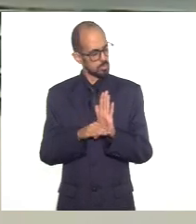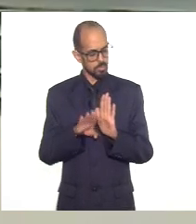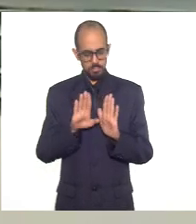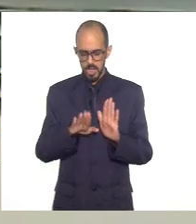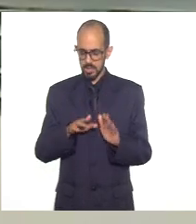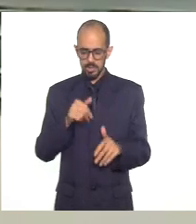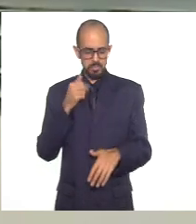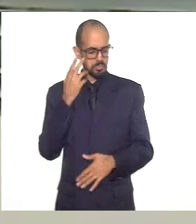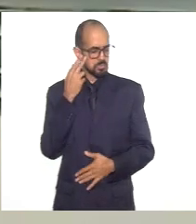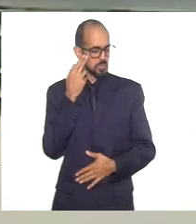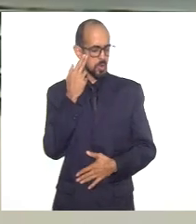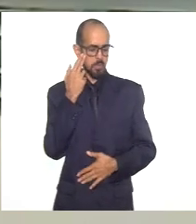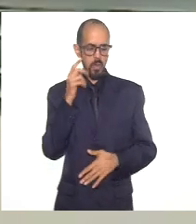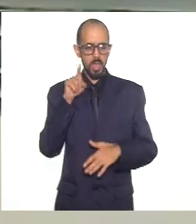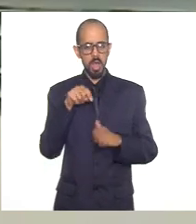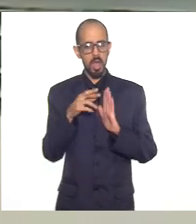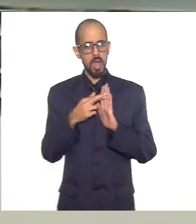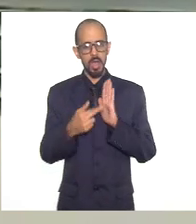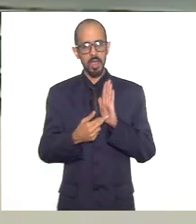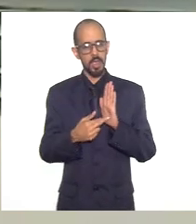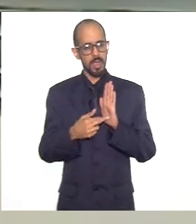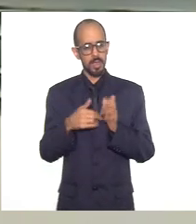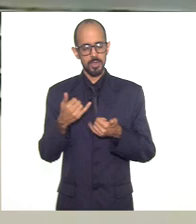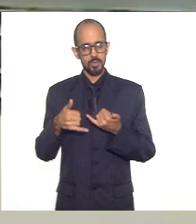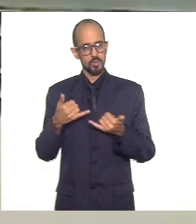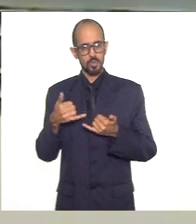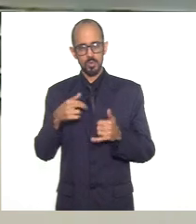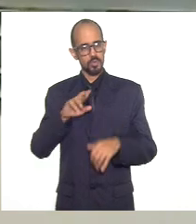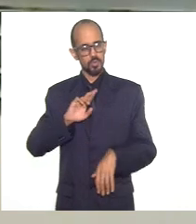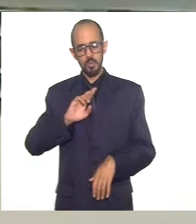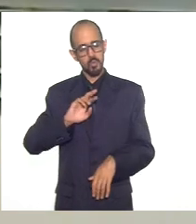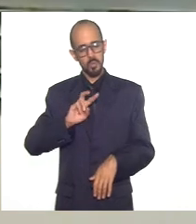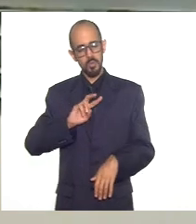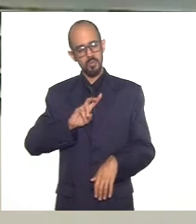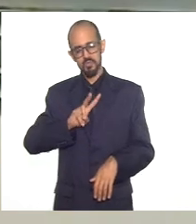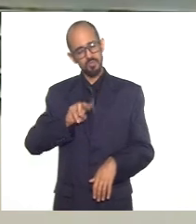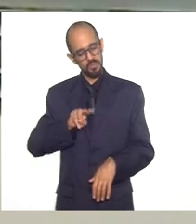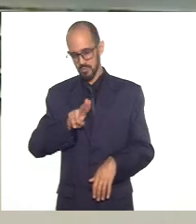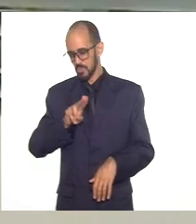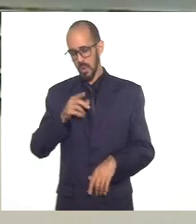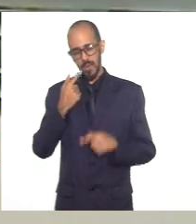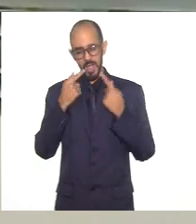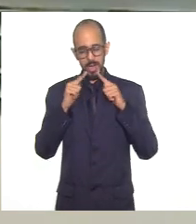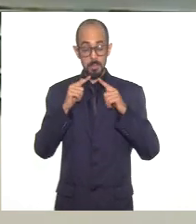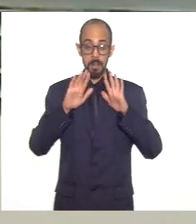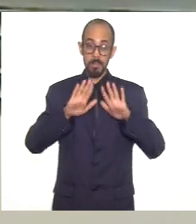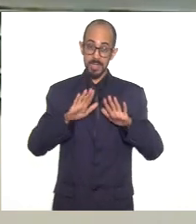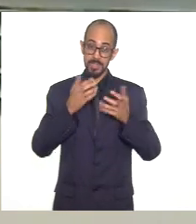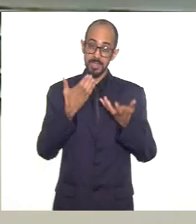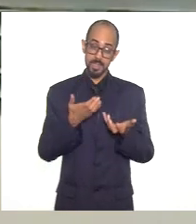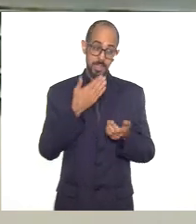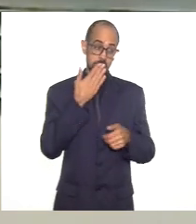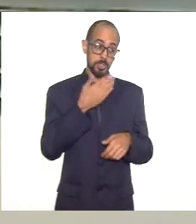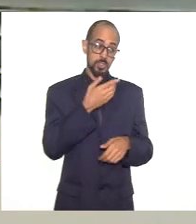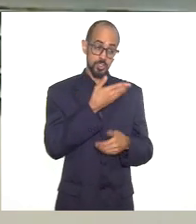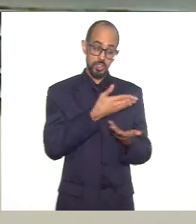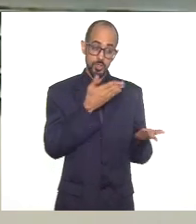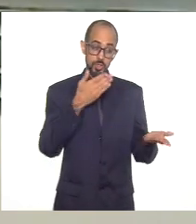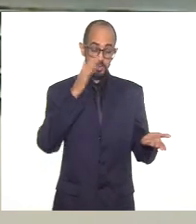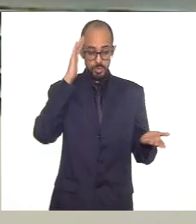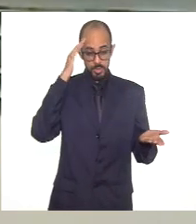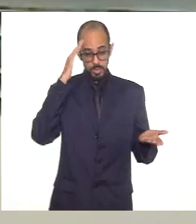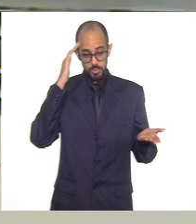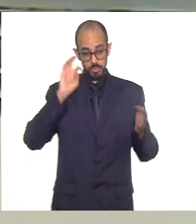da regra do jogo. Não sou eu aqui que vou reclamar. Mas queria já pedir a compreensão e o voto